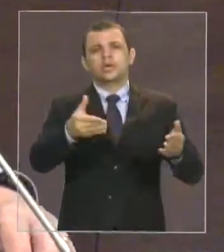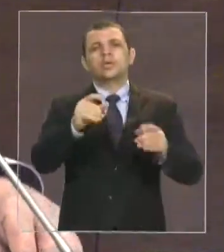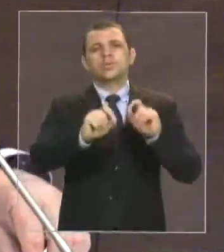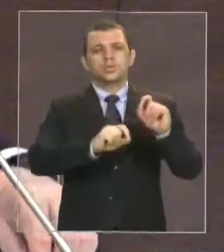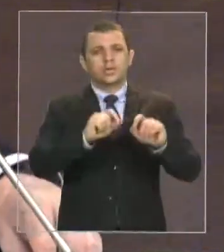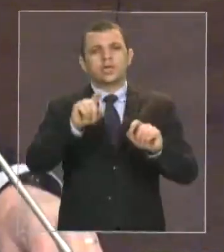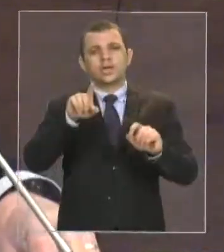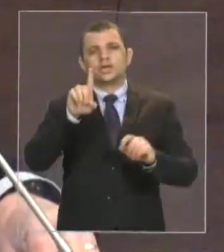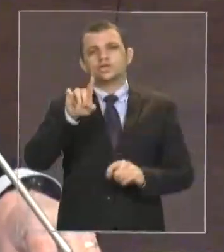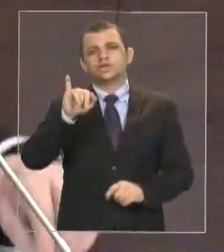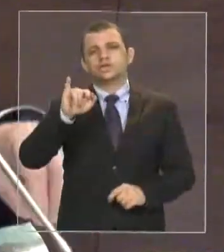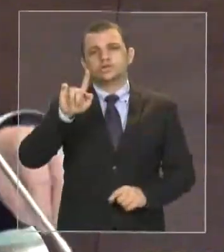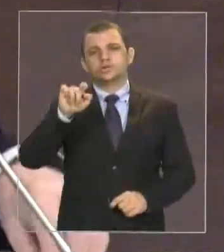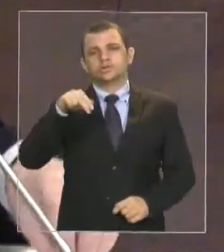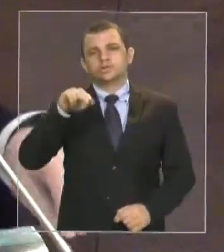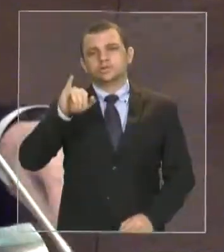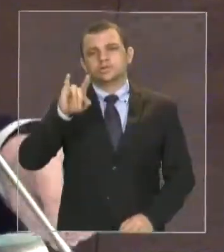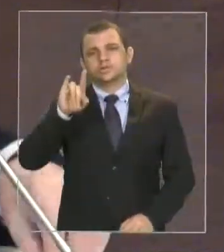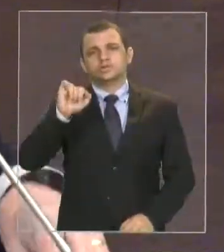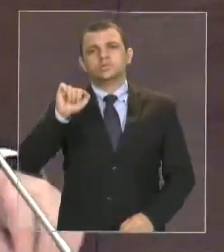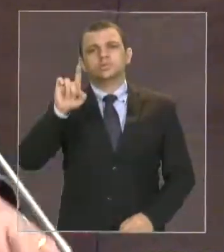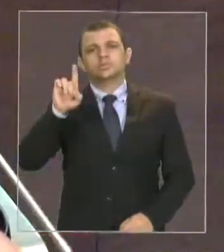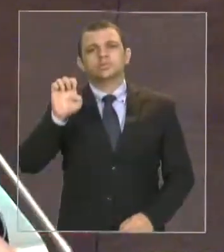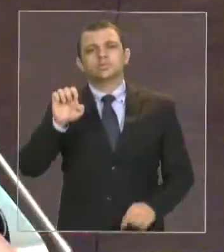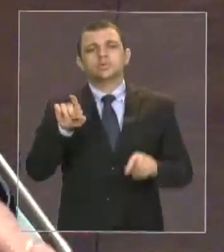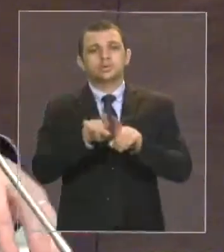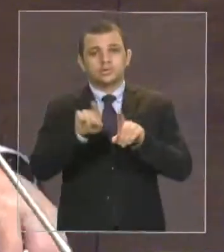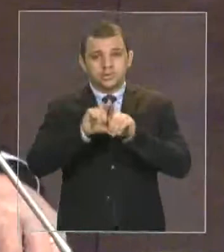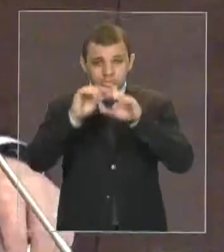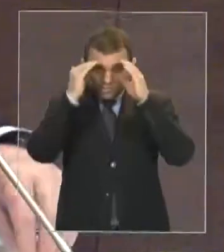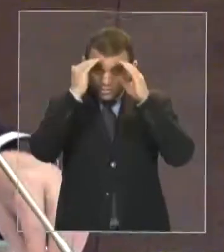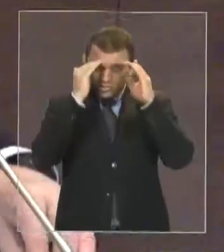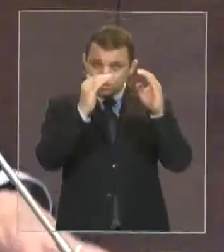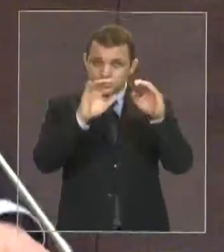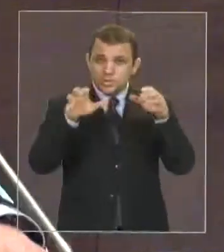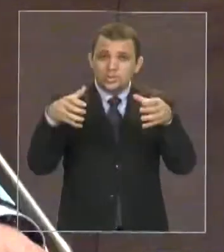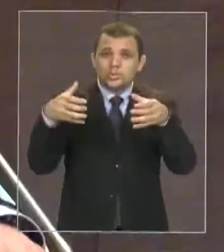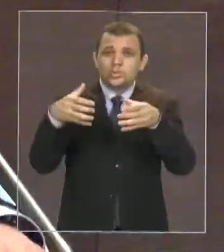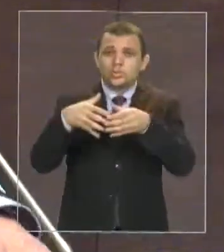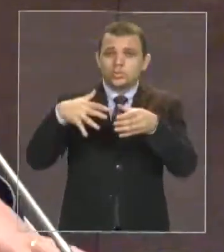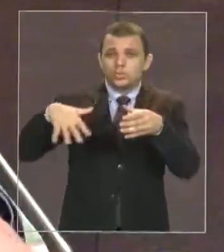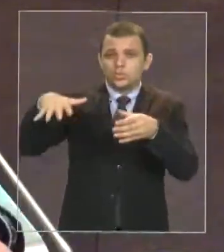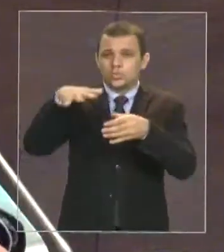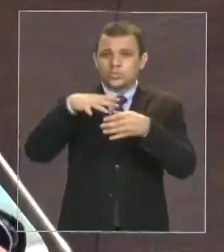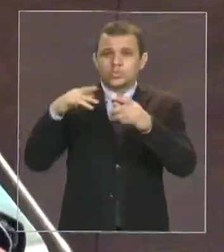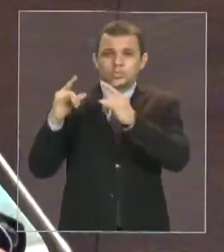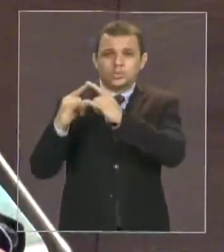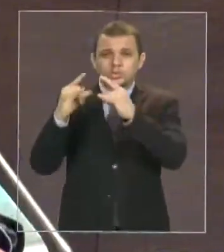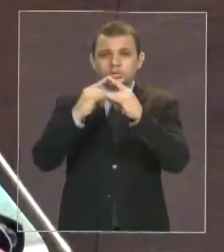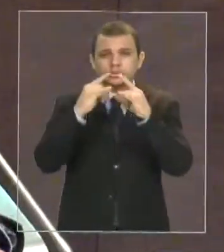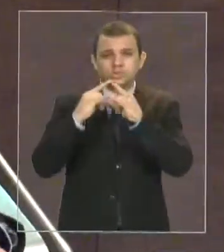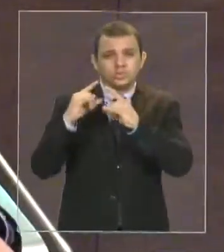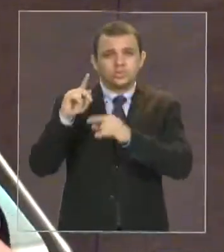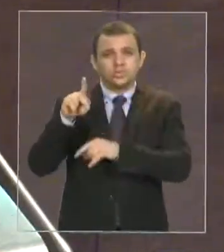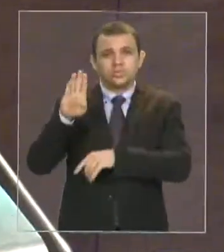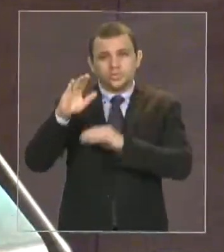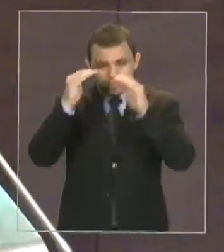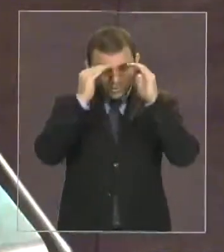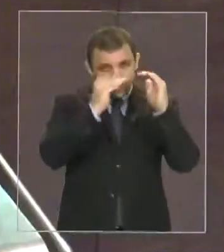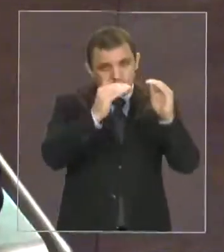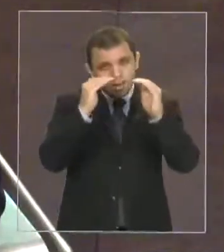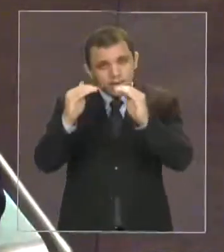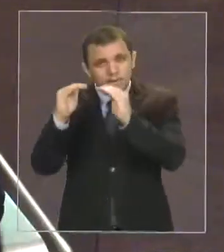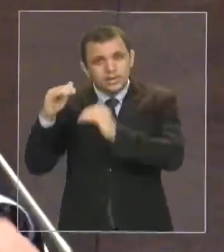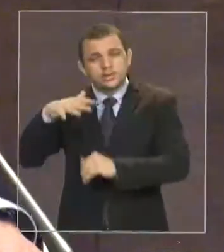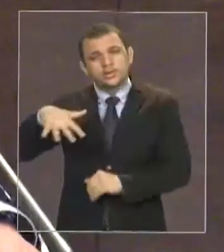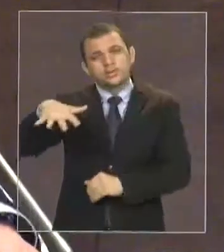tudo, respeito dos órgãos públicos para com essas crianças. Porque este governo, deputado, não